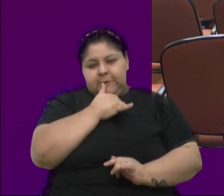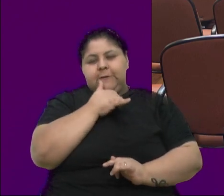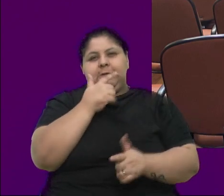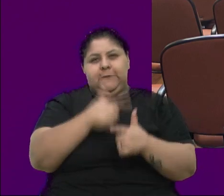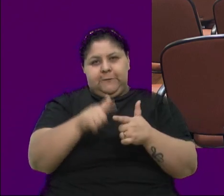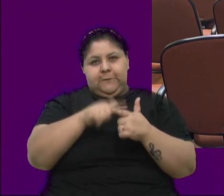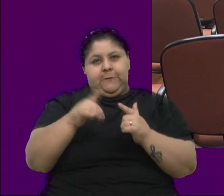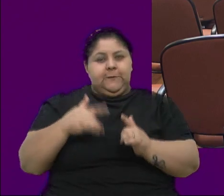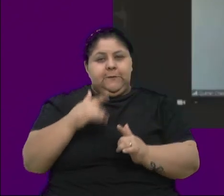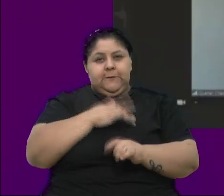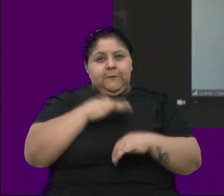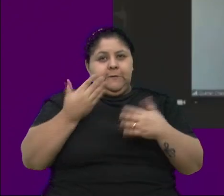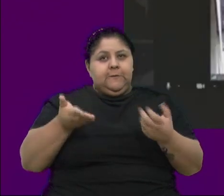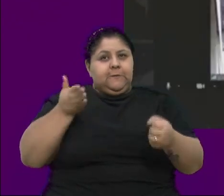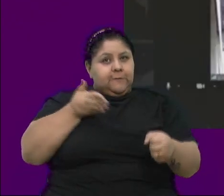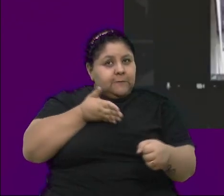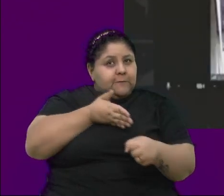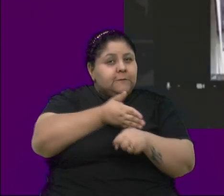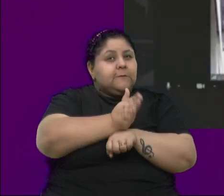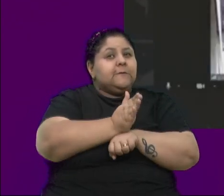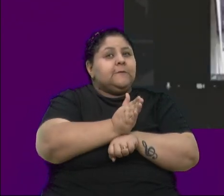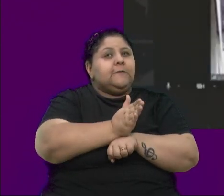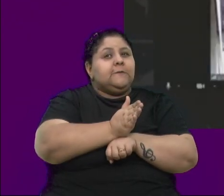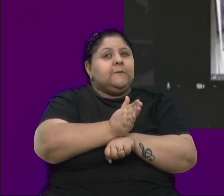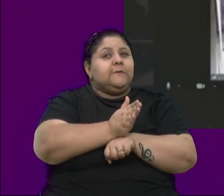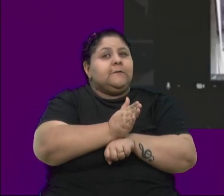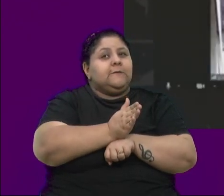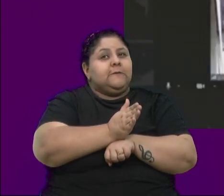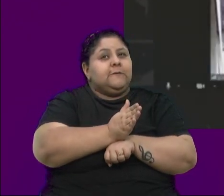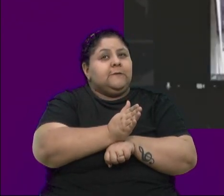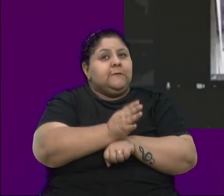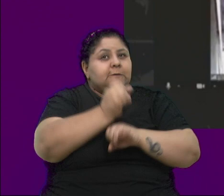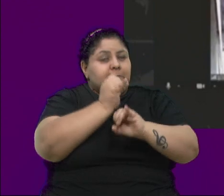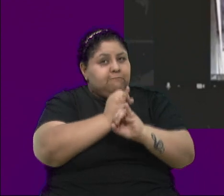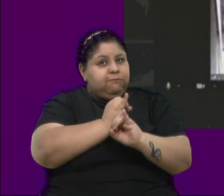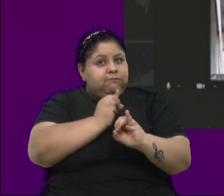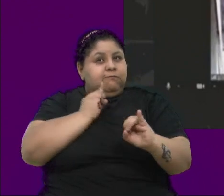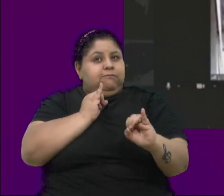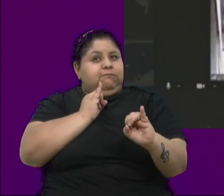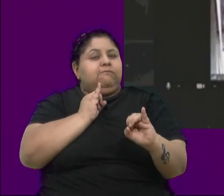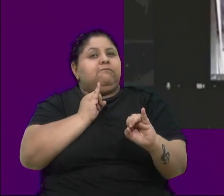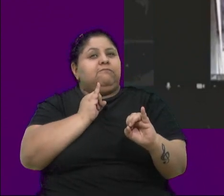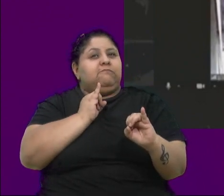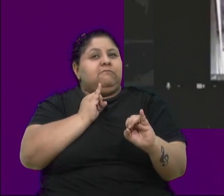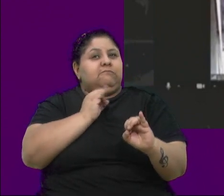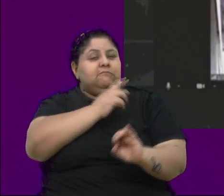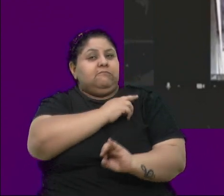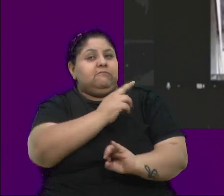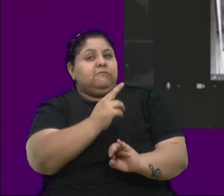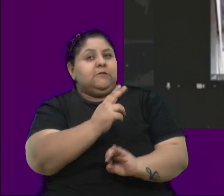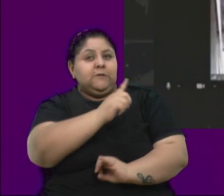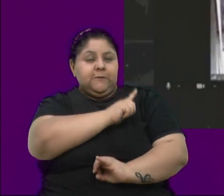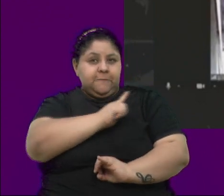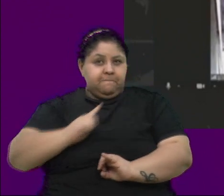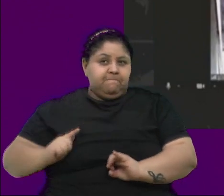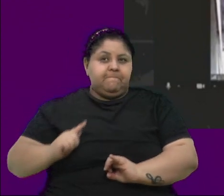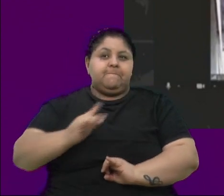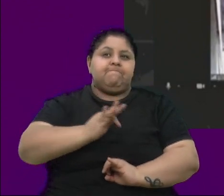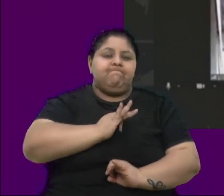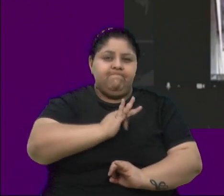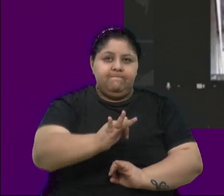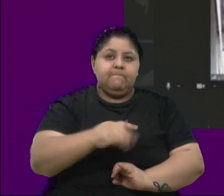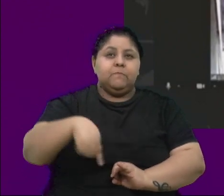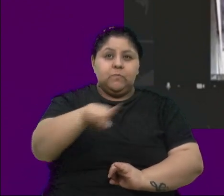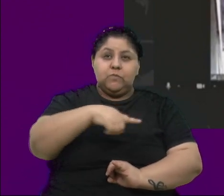ele participou do nosso evento de forma remota, representando o governo federal.